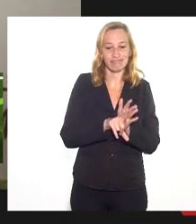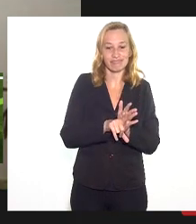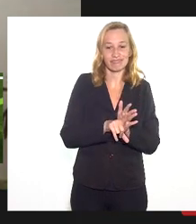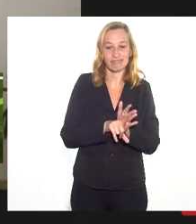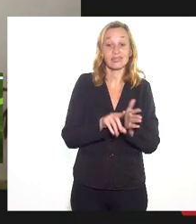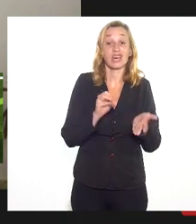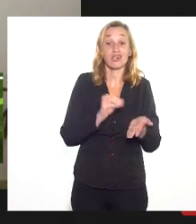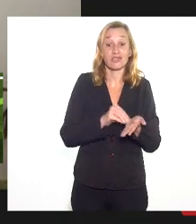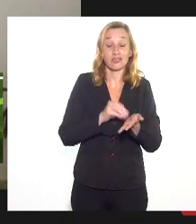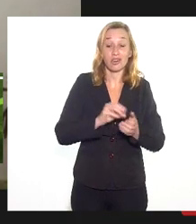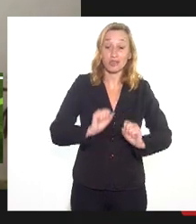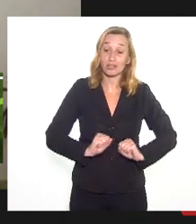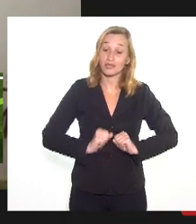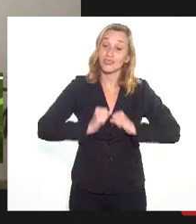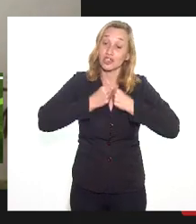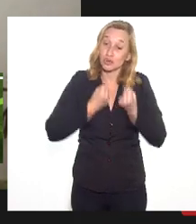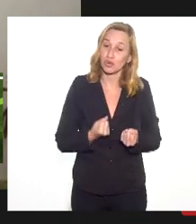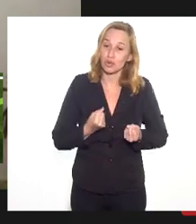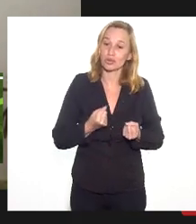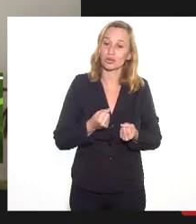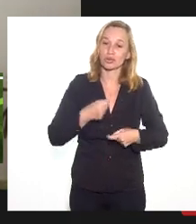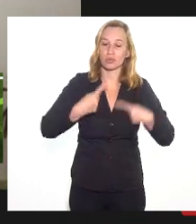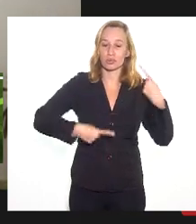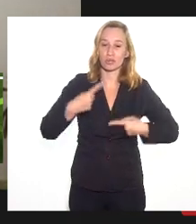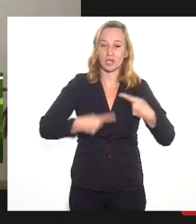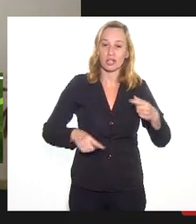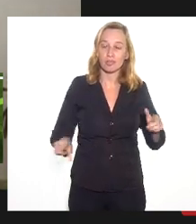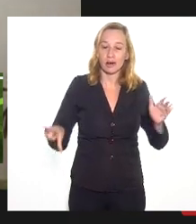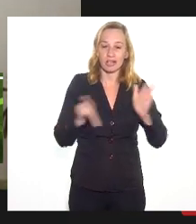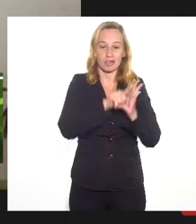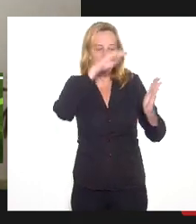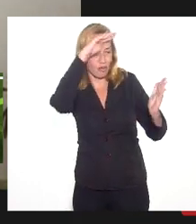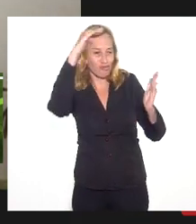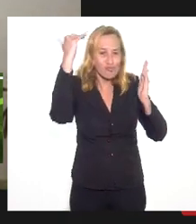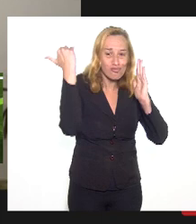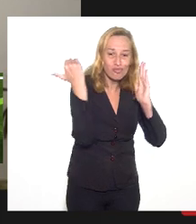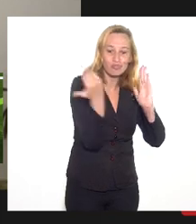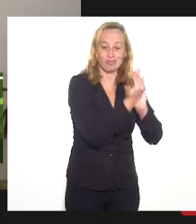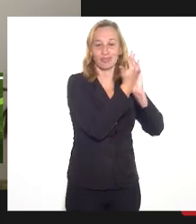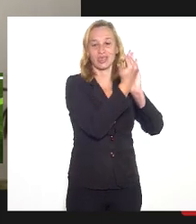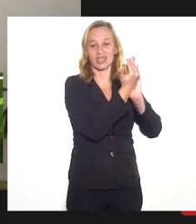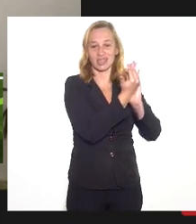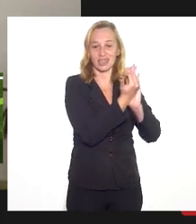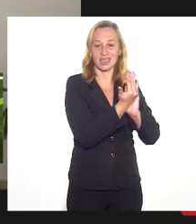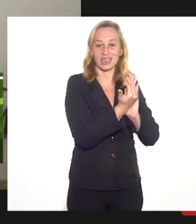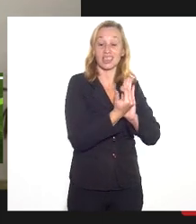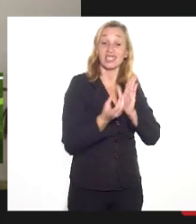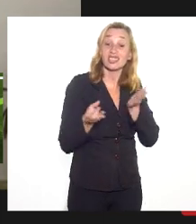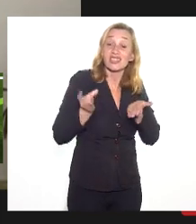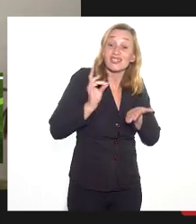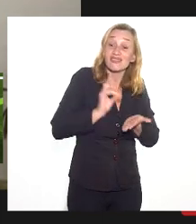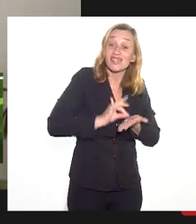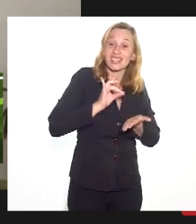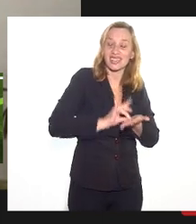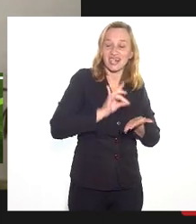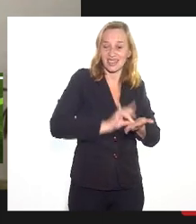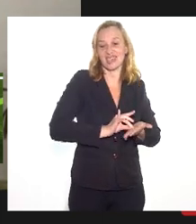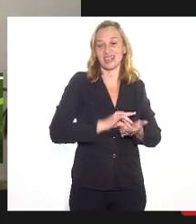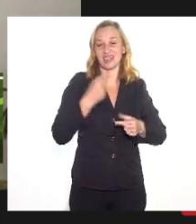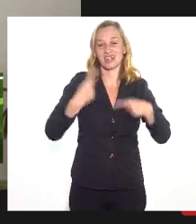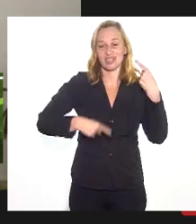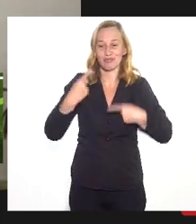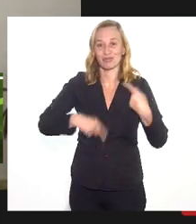também vontade política de fazer com que essas leis se tornem verdadeiras, se tornem